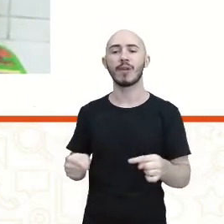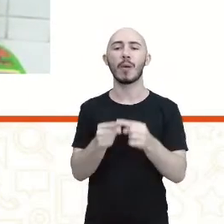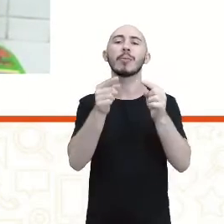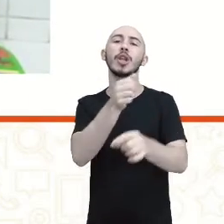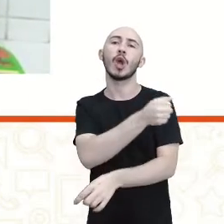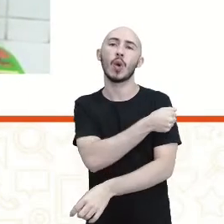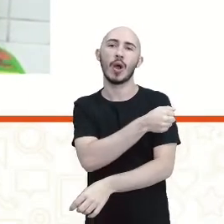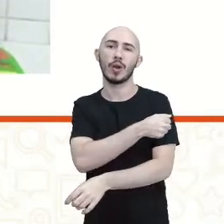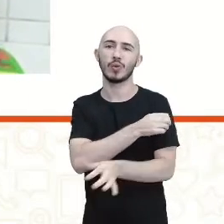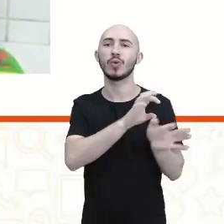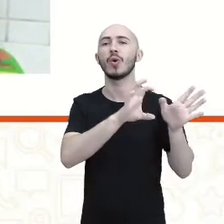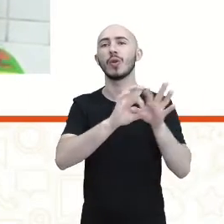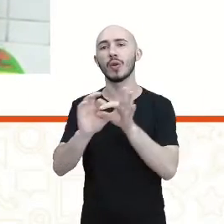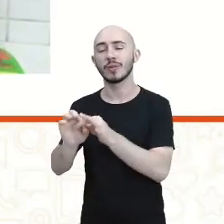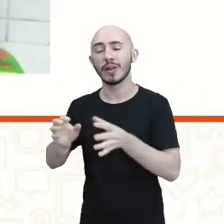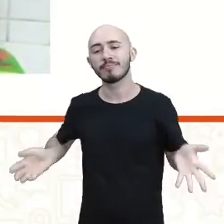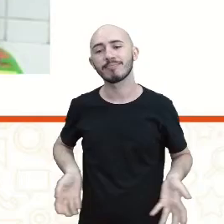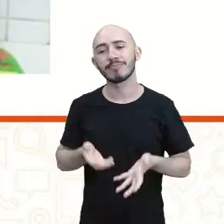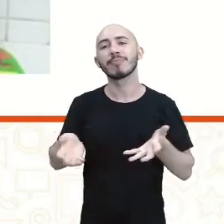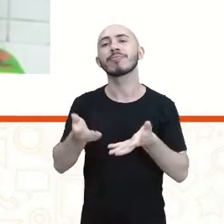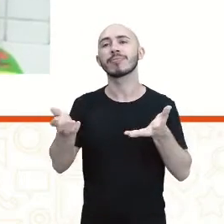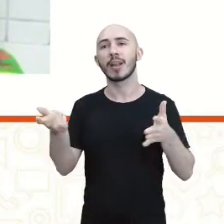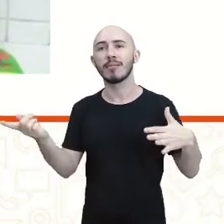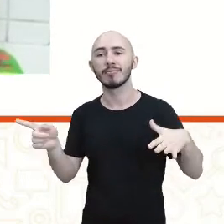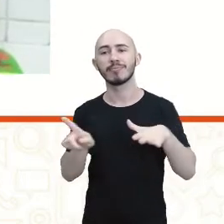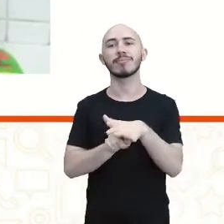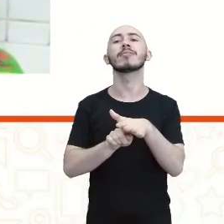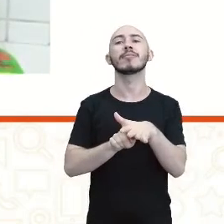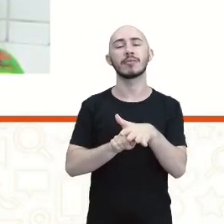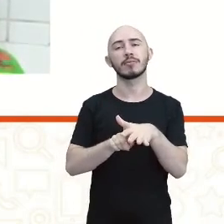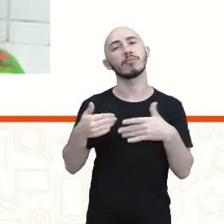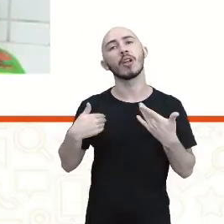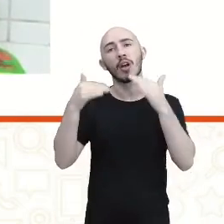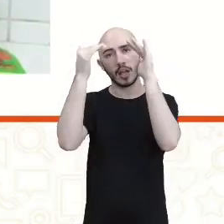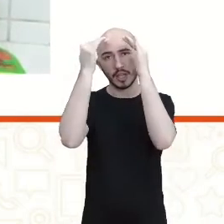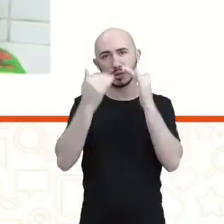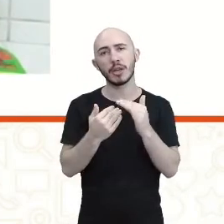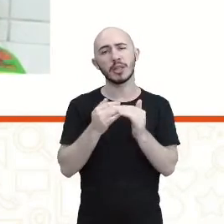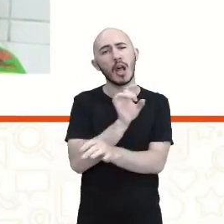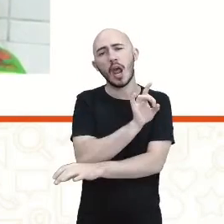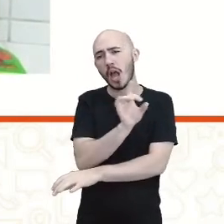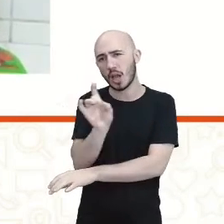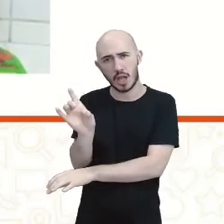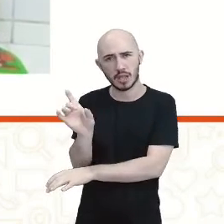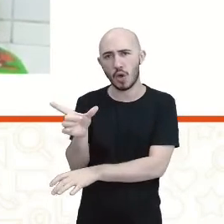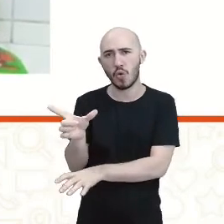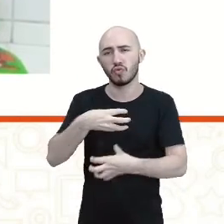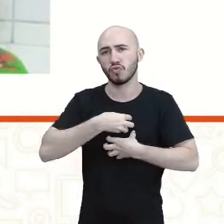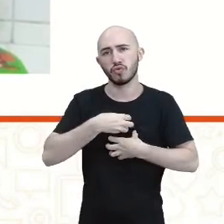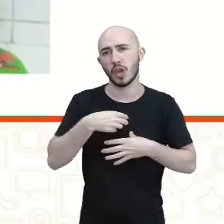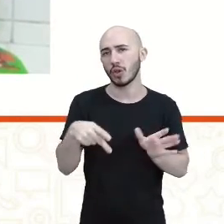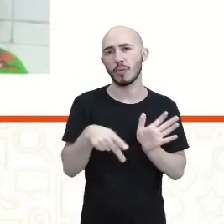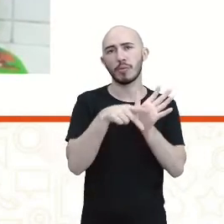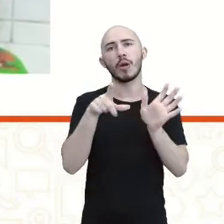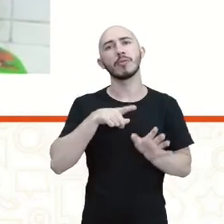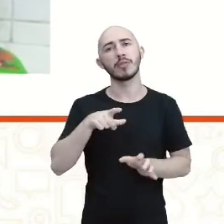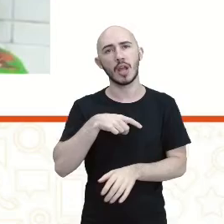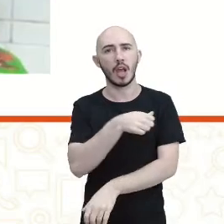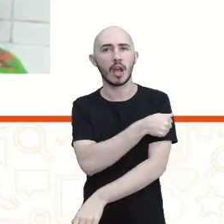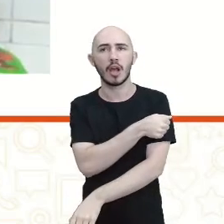que promovam a integração, respeitando o ritmo de cada estudante e suas